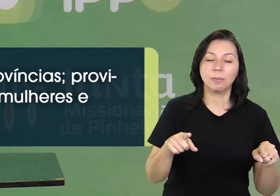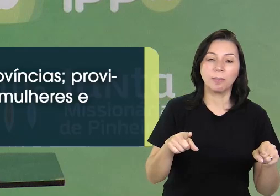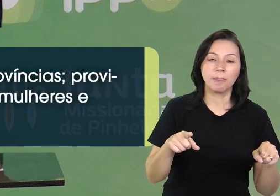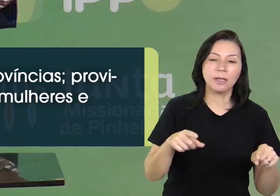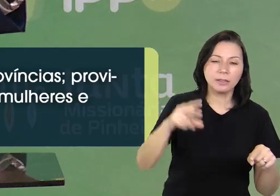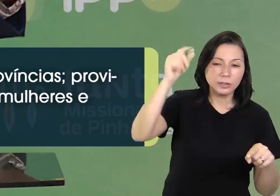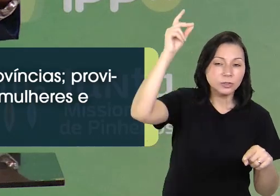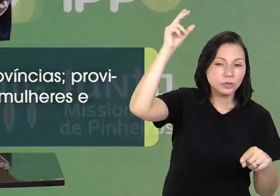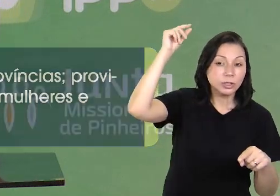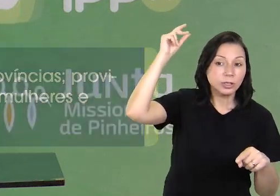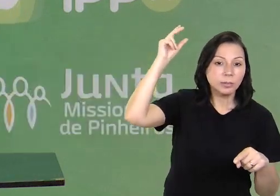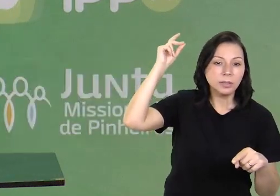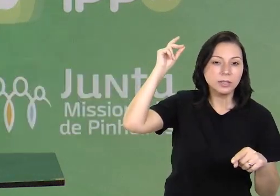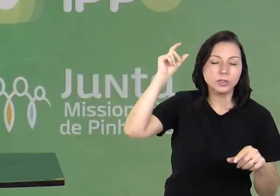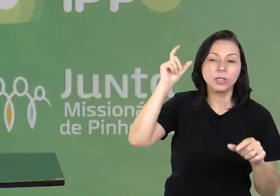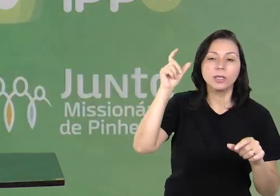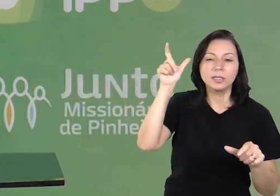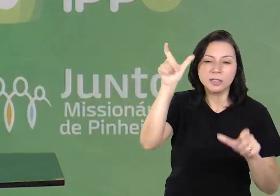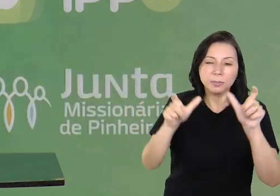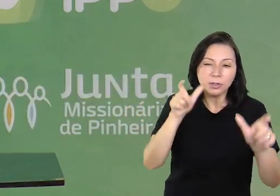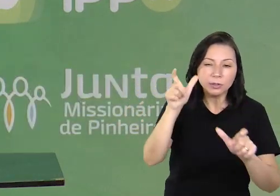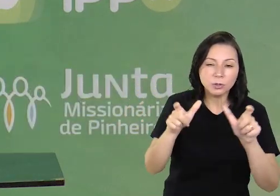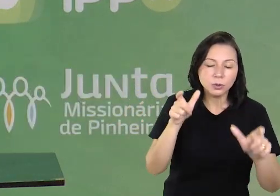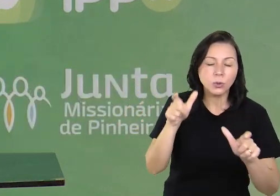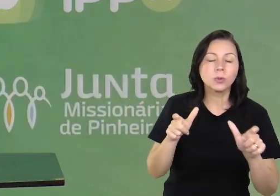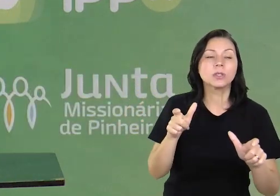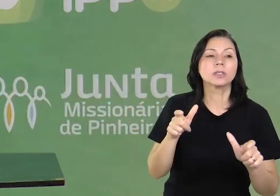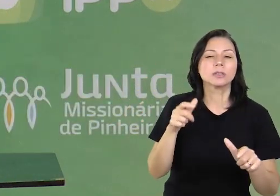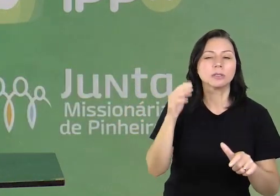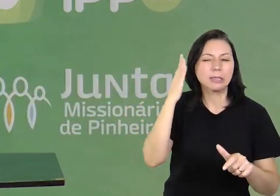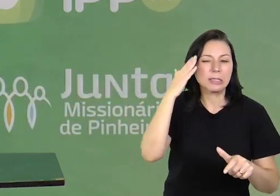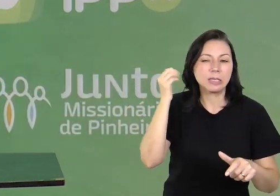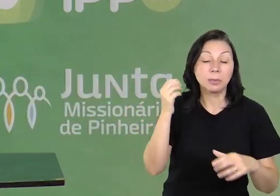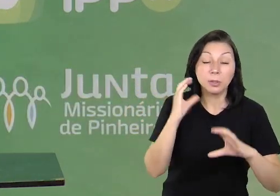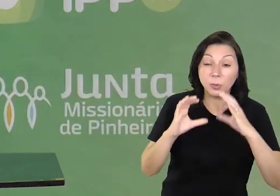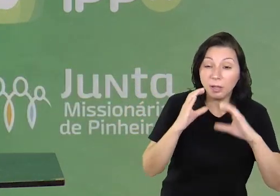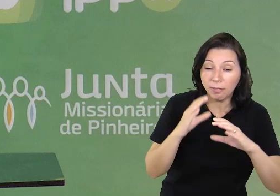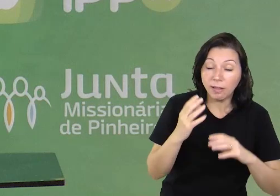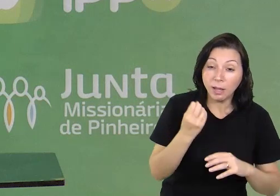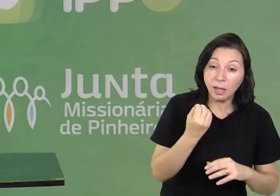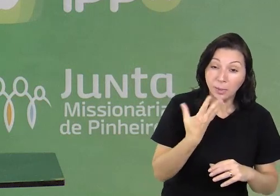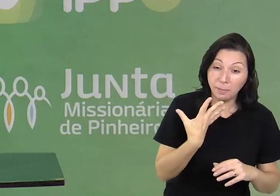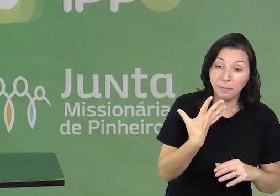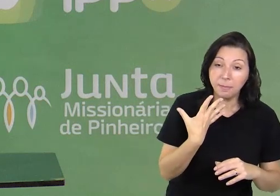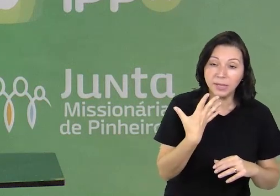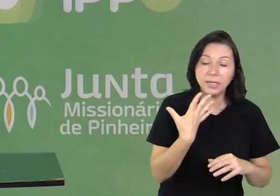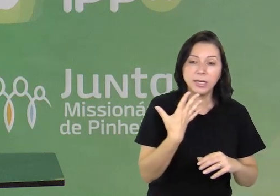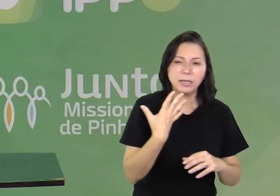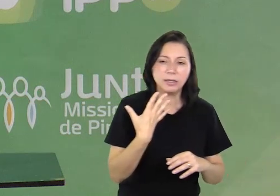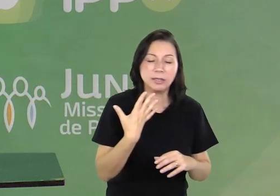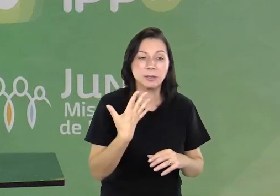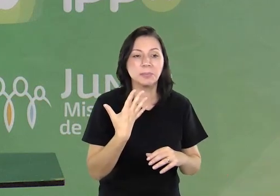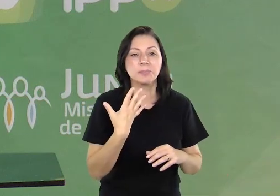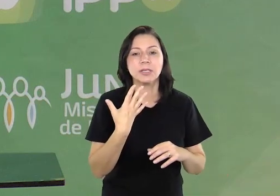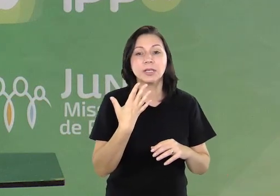eram regadas a banquetes fartos a vinhos caros e música boa